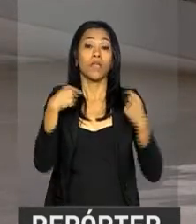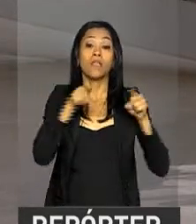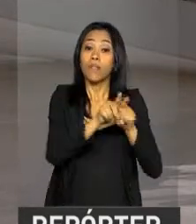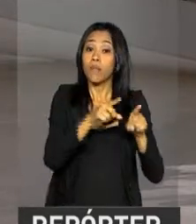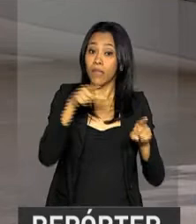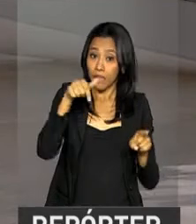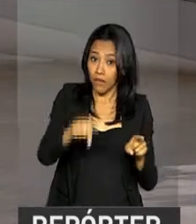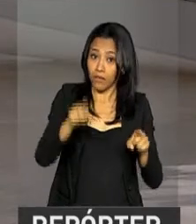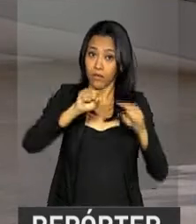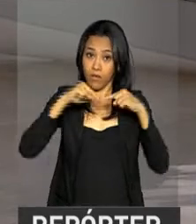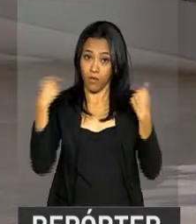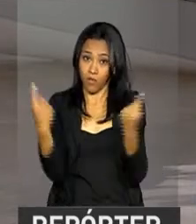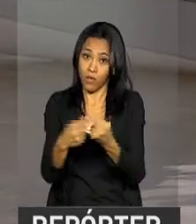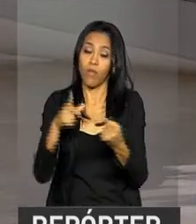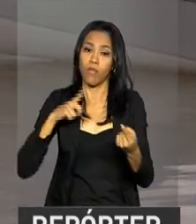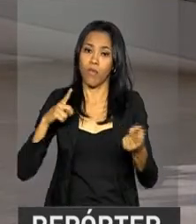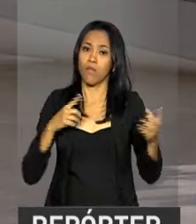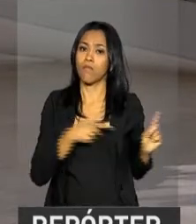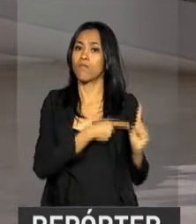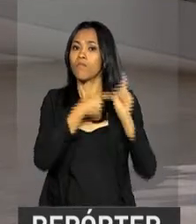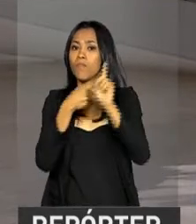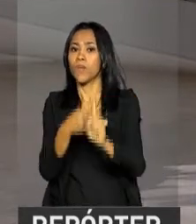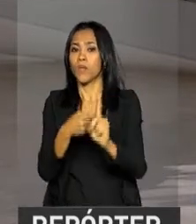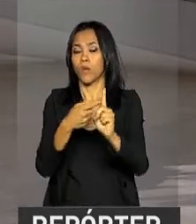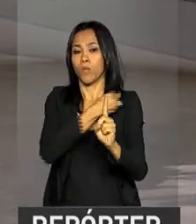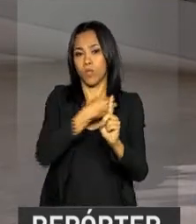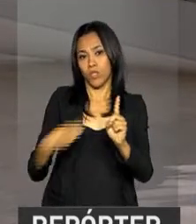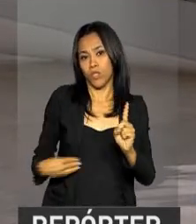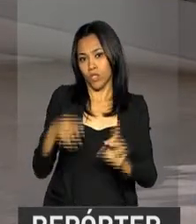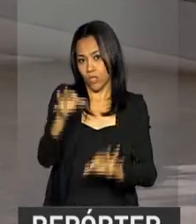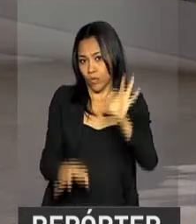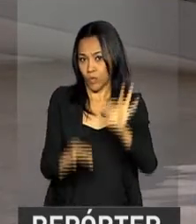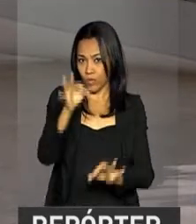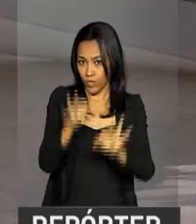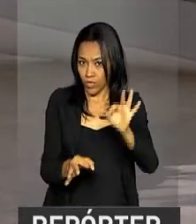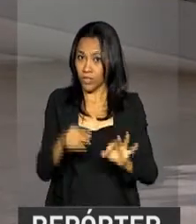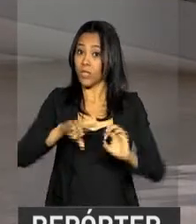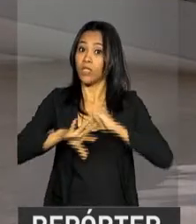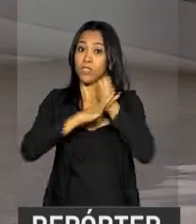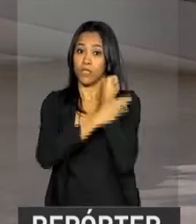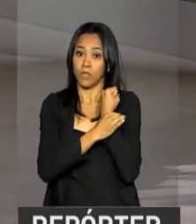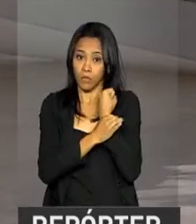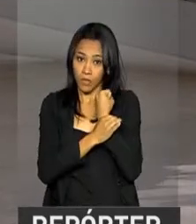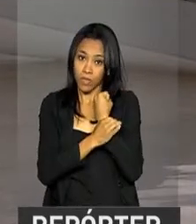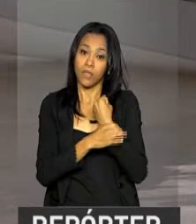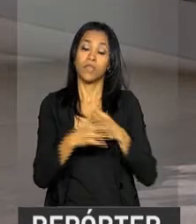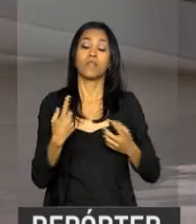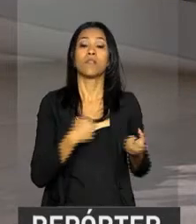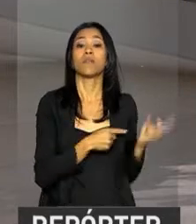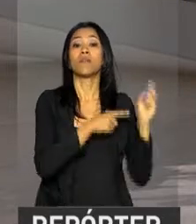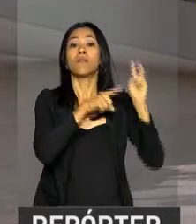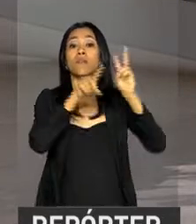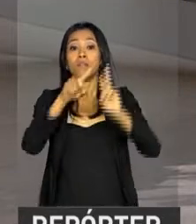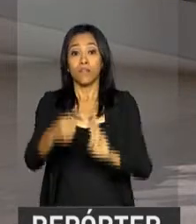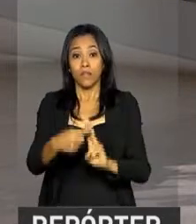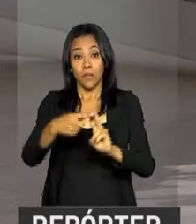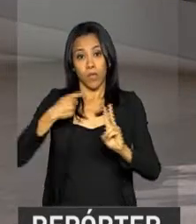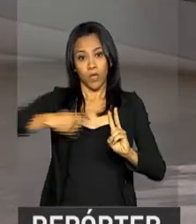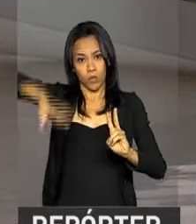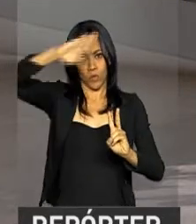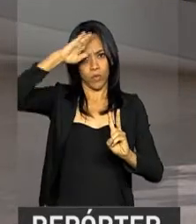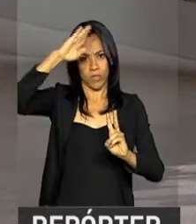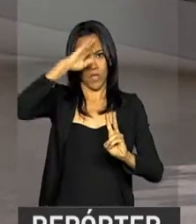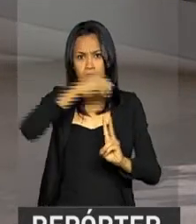neste momento o ministro da justiça e segurança pública torquato jardim o chefe de estado maior do exército